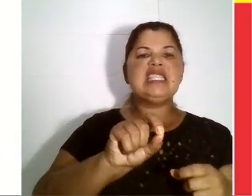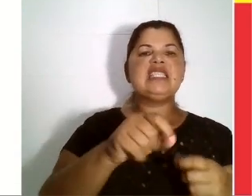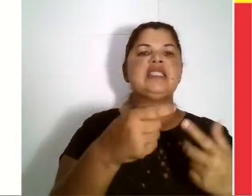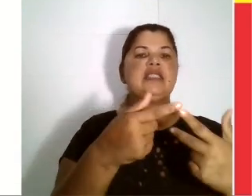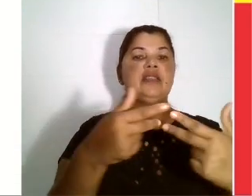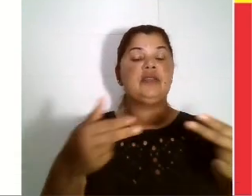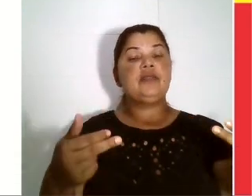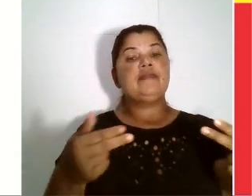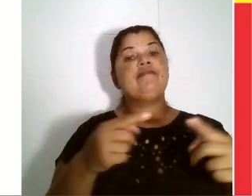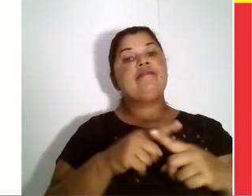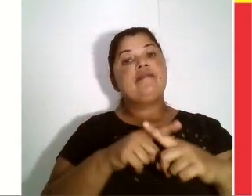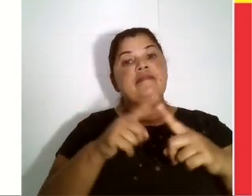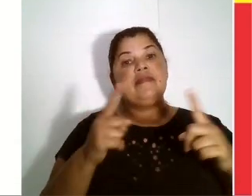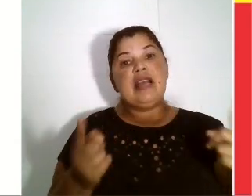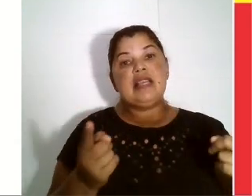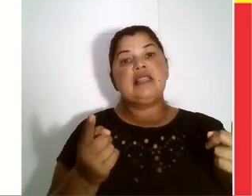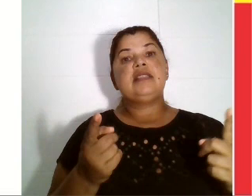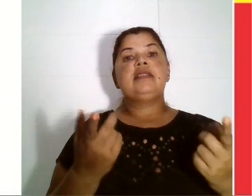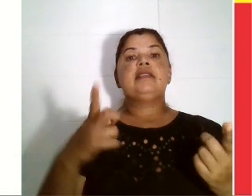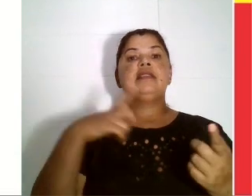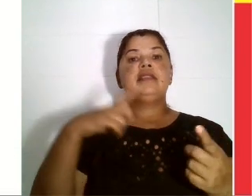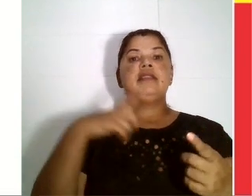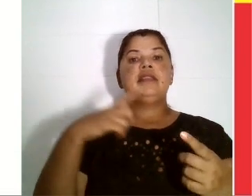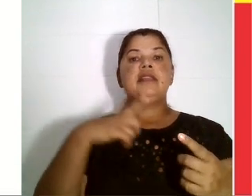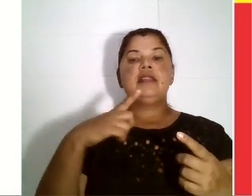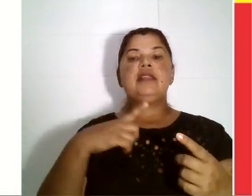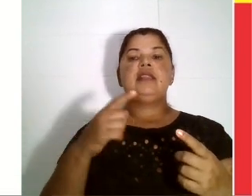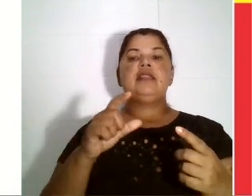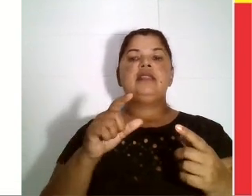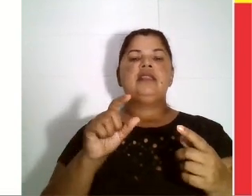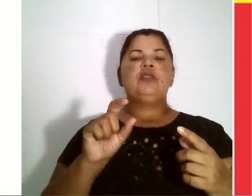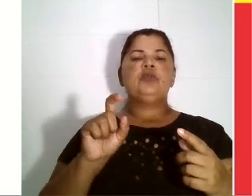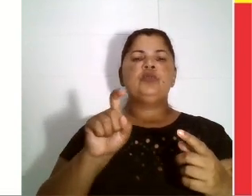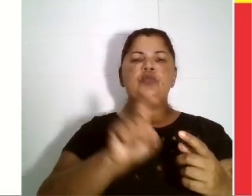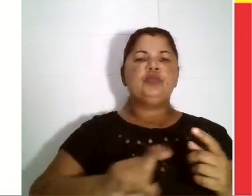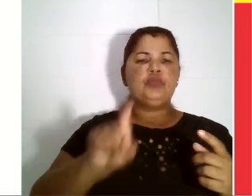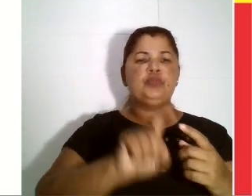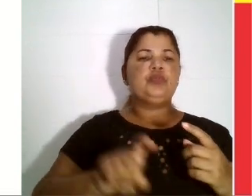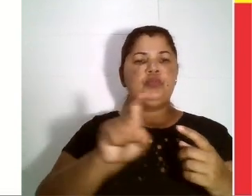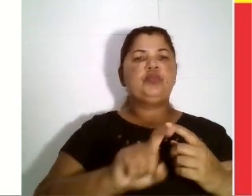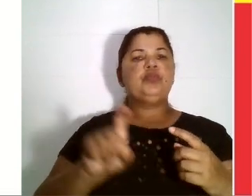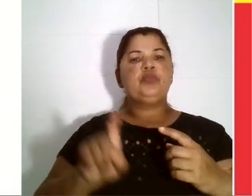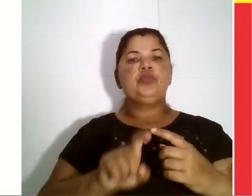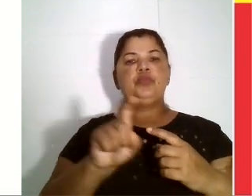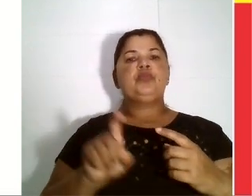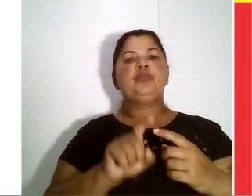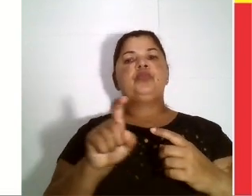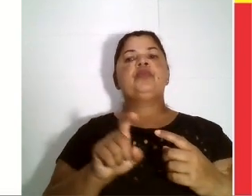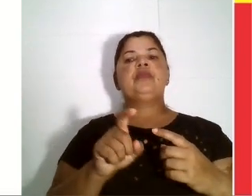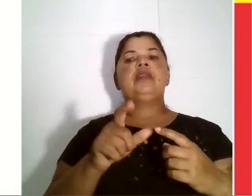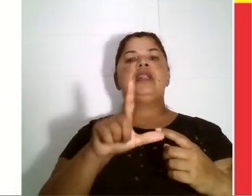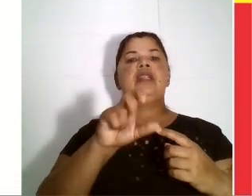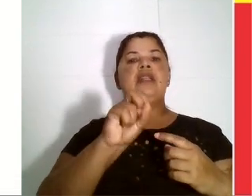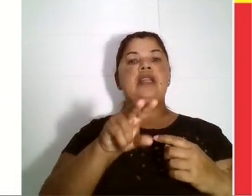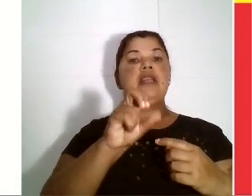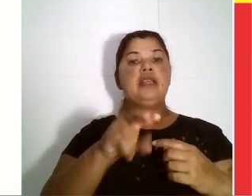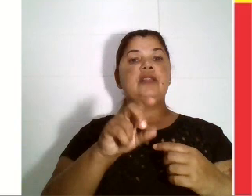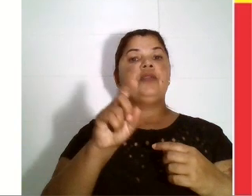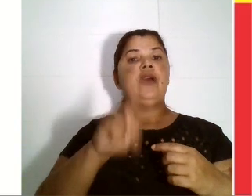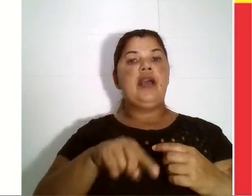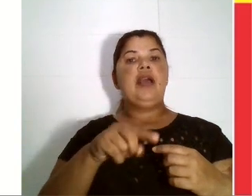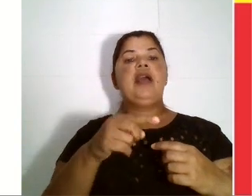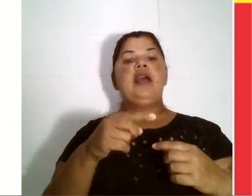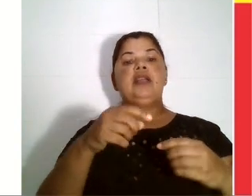pragas, enfim. Só que, como esse líquido, essa substância que eles estão despejando na